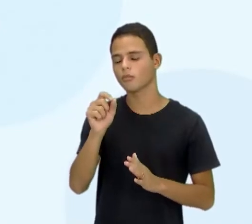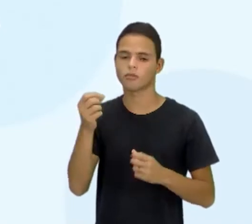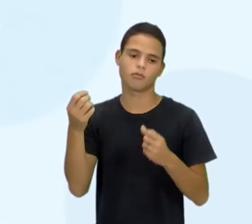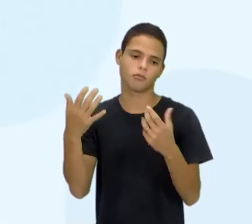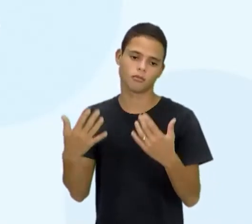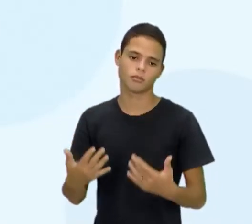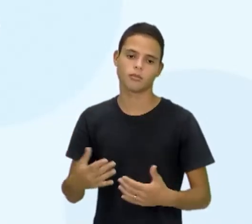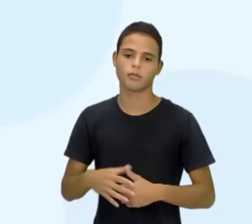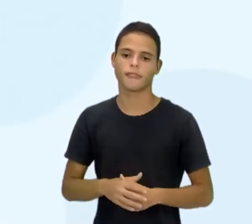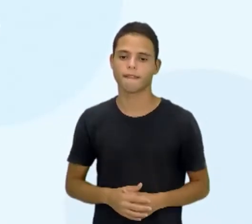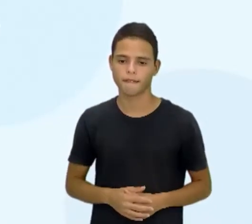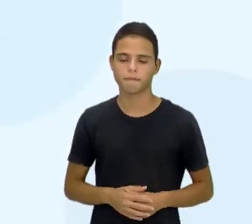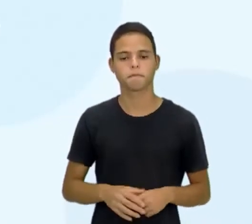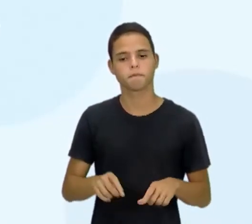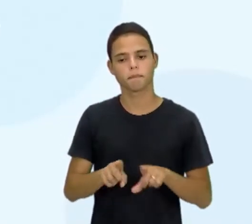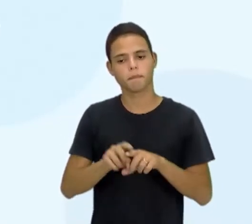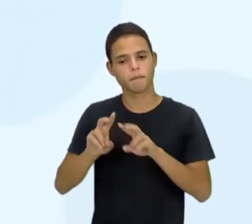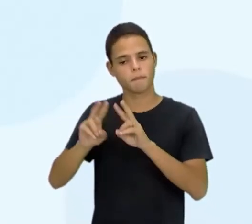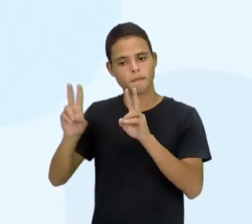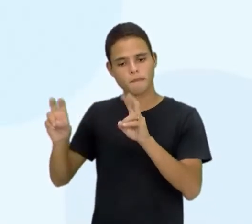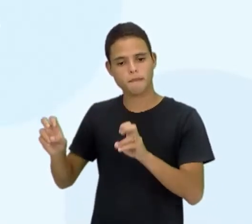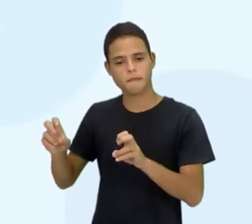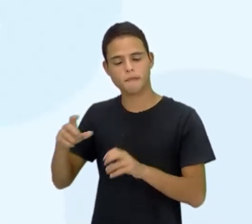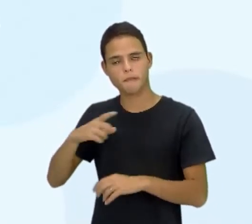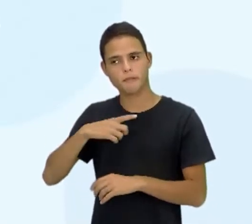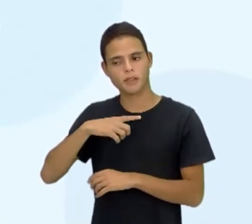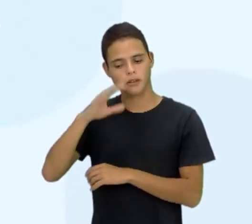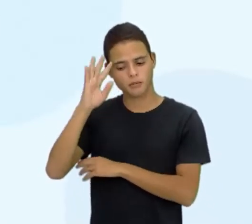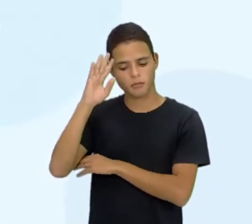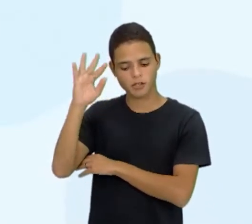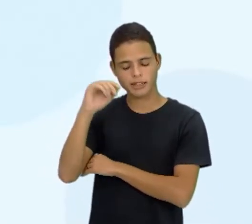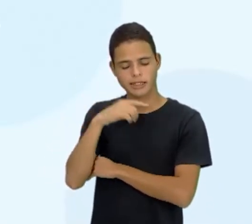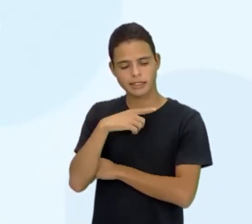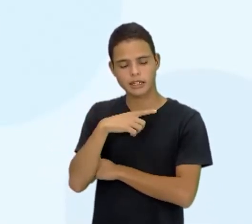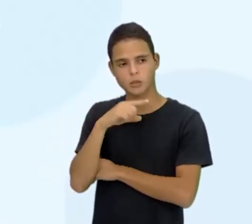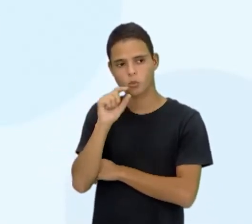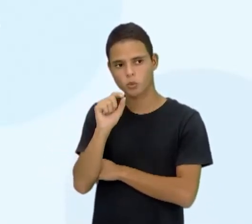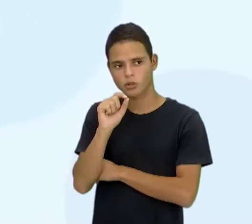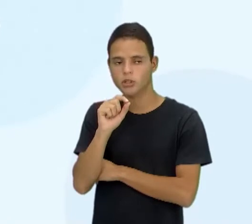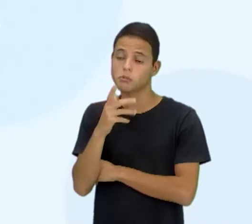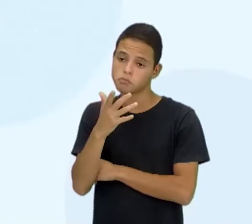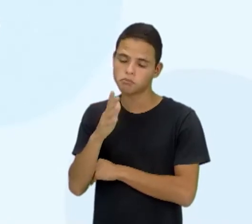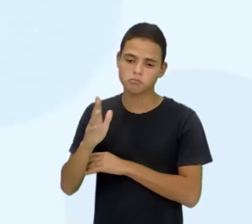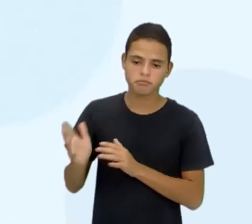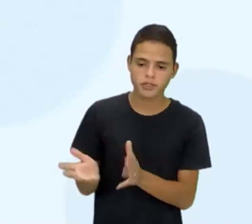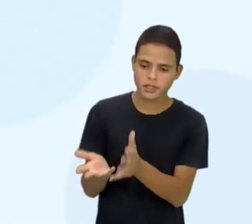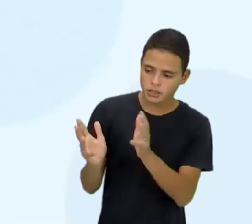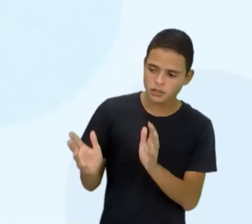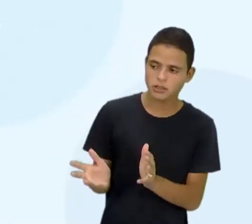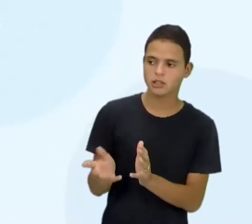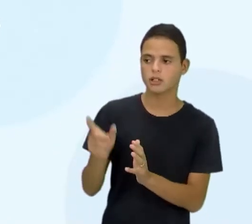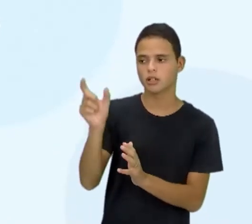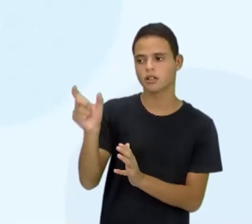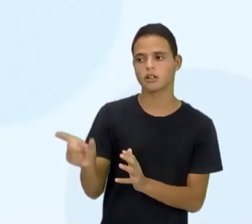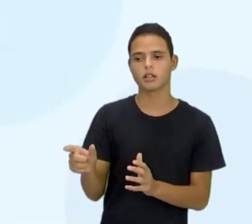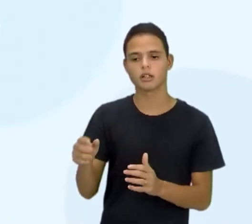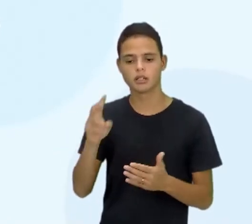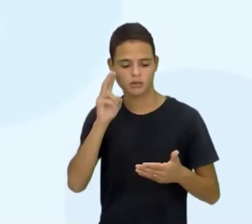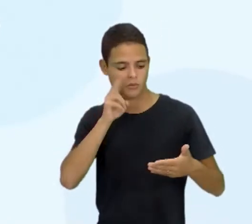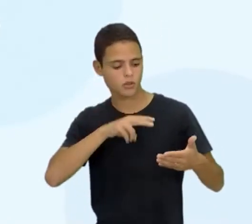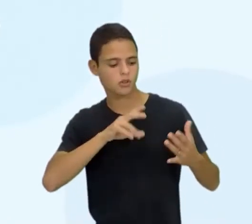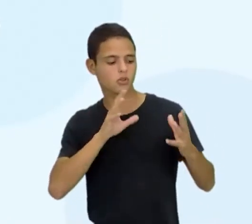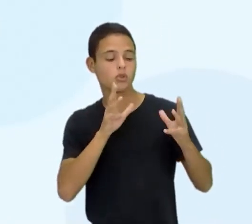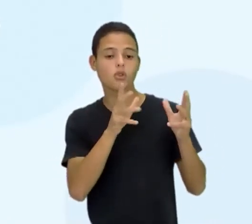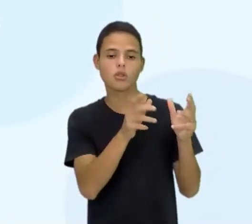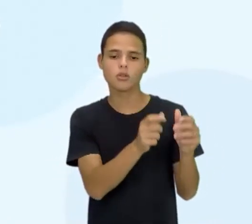falar. Também, nesse título, nós temos que pensar que ele tem a função de instigar o leitor a ler texto por